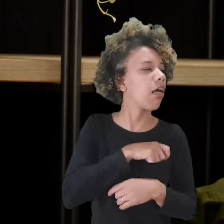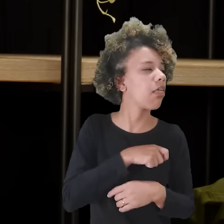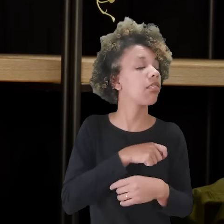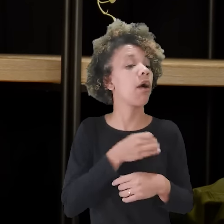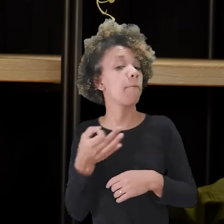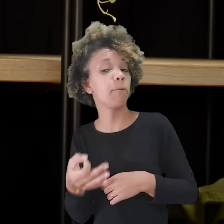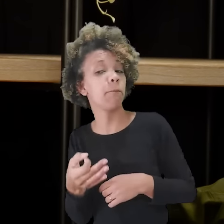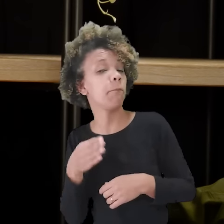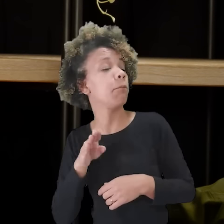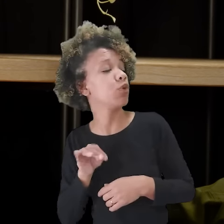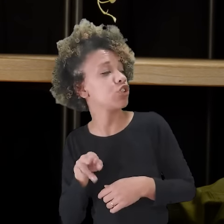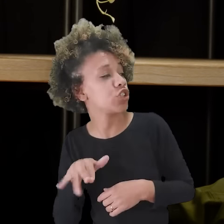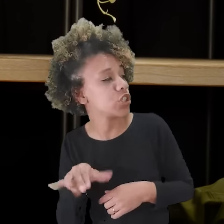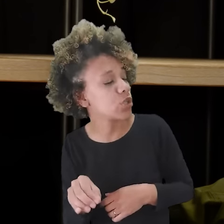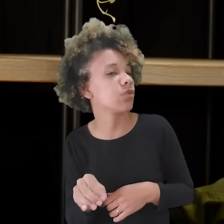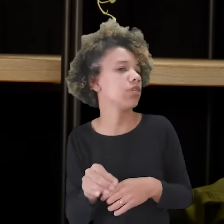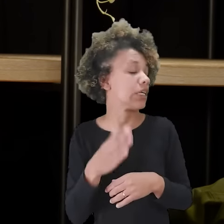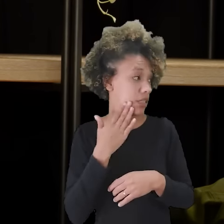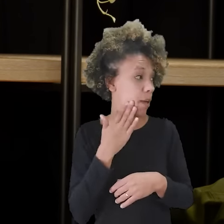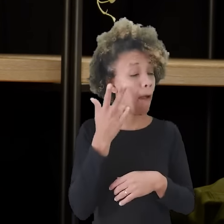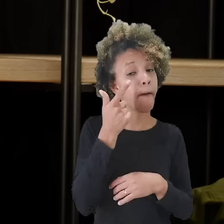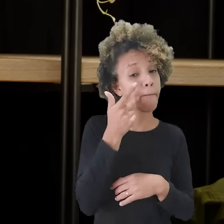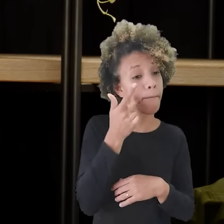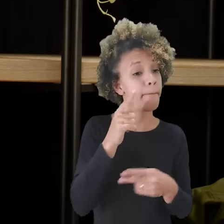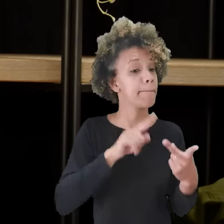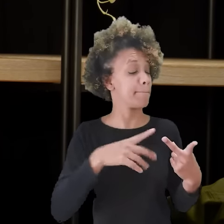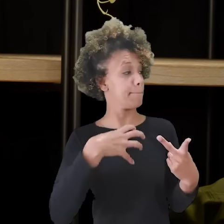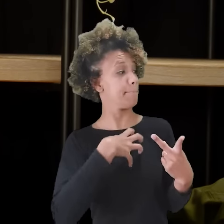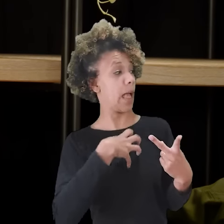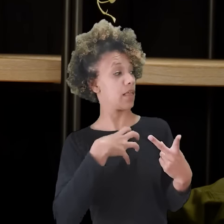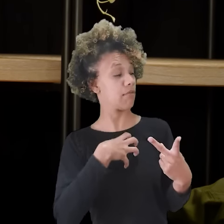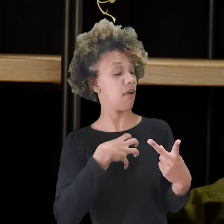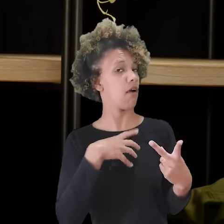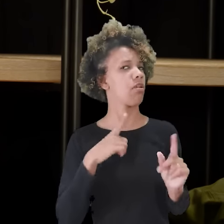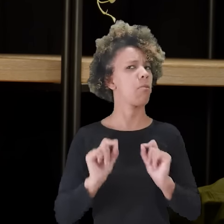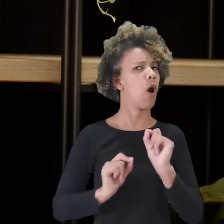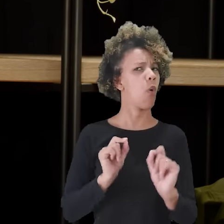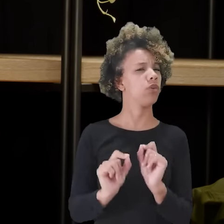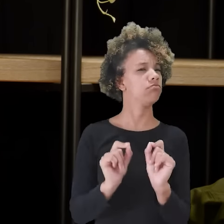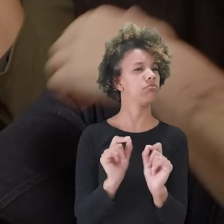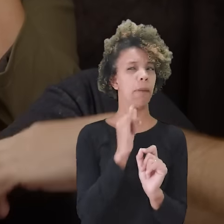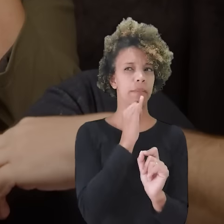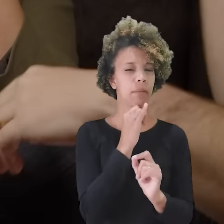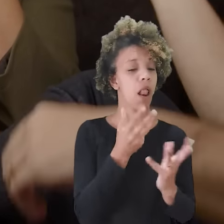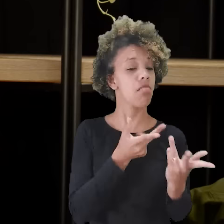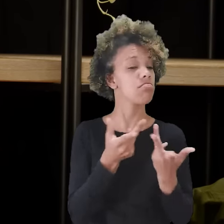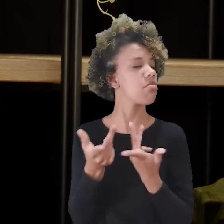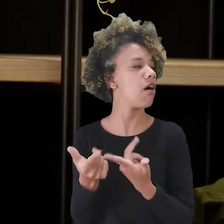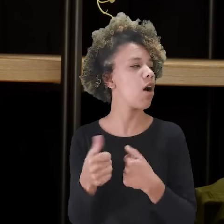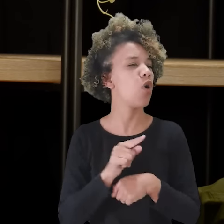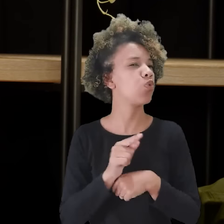Butico é que aquele cara mais Matheus Ceará tal o cara da Bahia ele tem uma coisa mais cantada